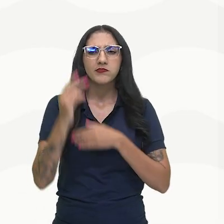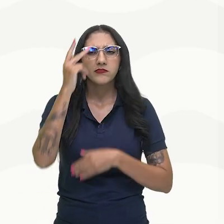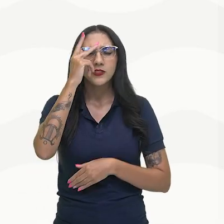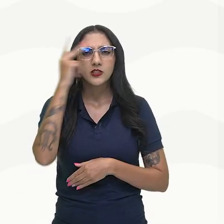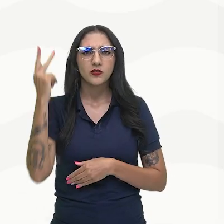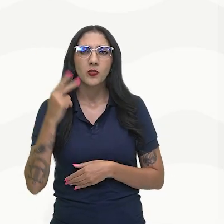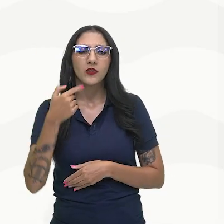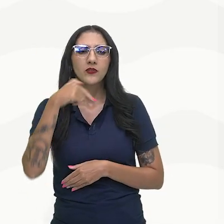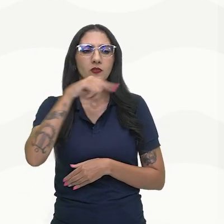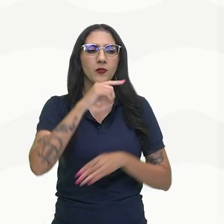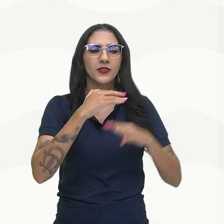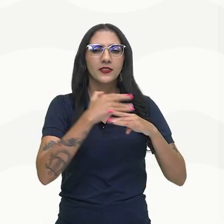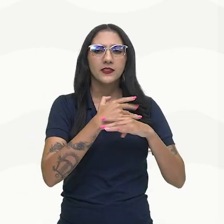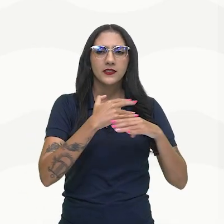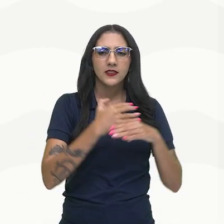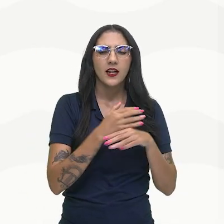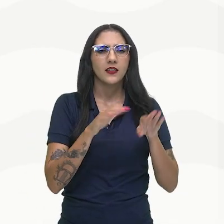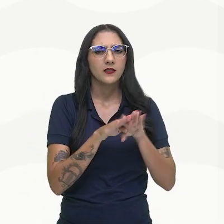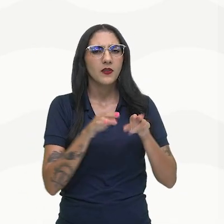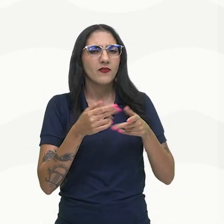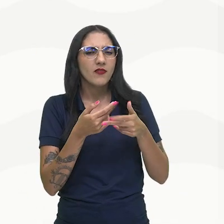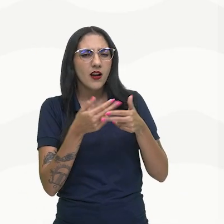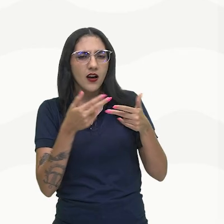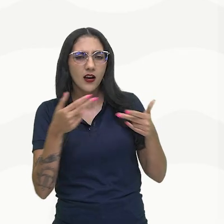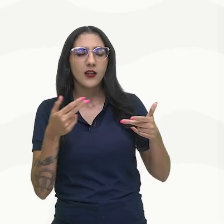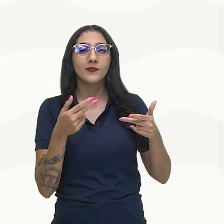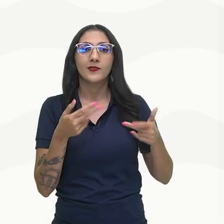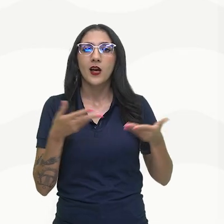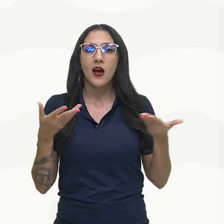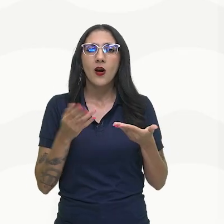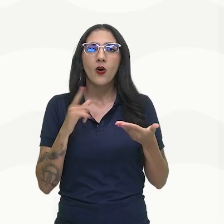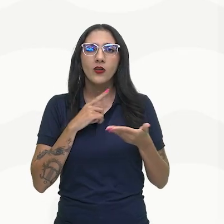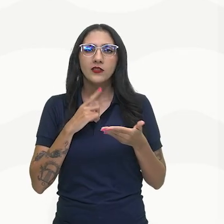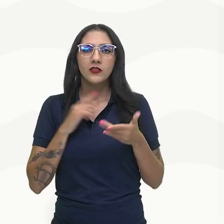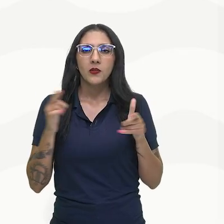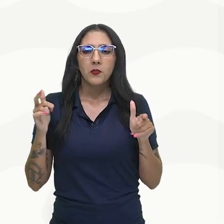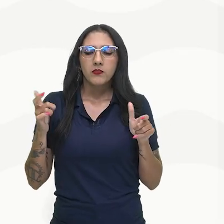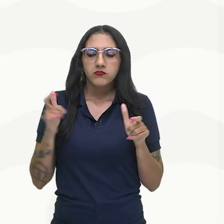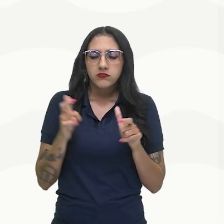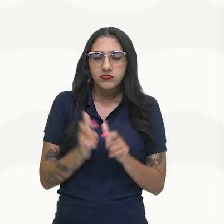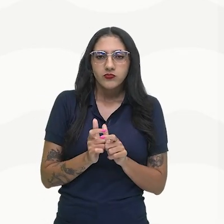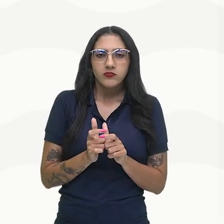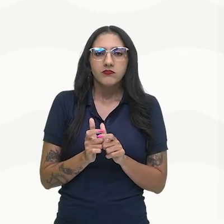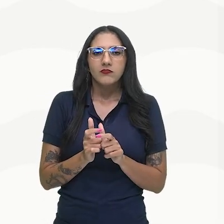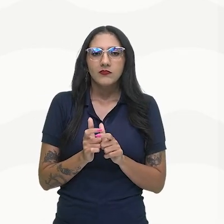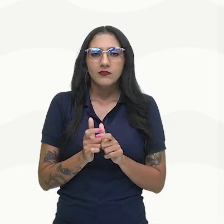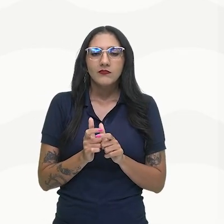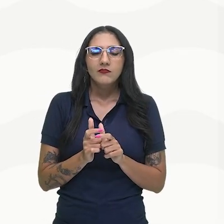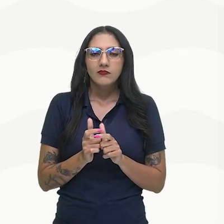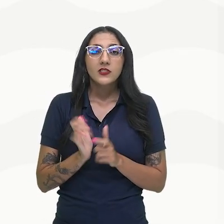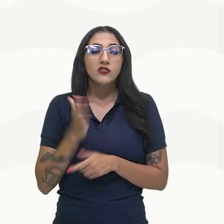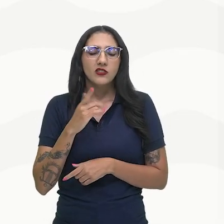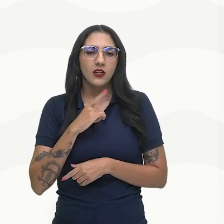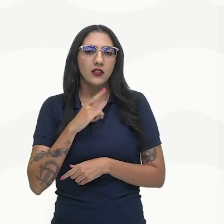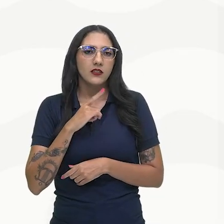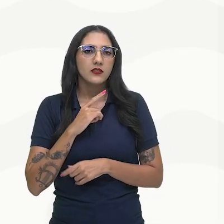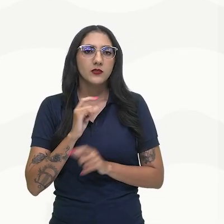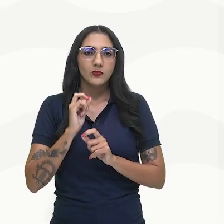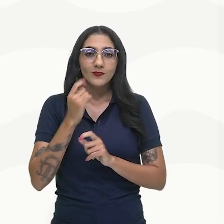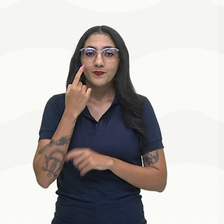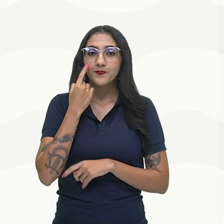e outras dificuldades, o número caiu para 60 famílias cooperadas. Então, nós já temos também